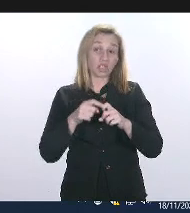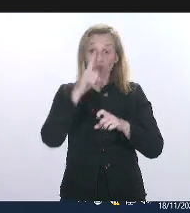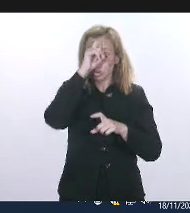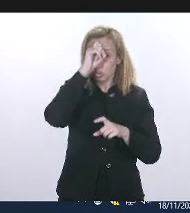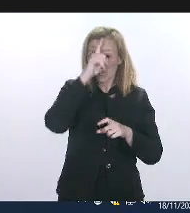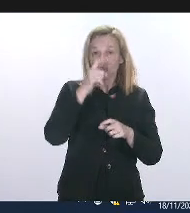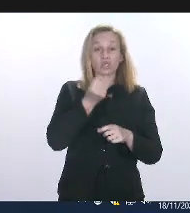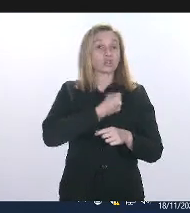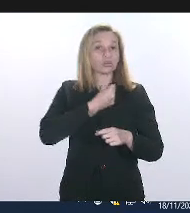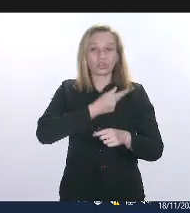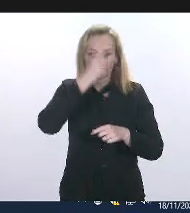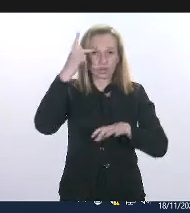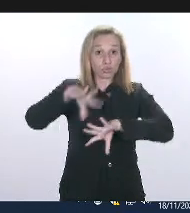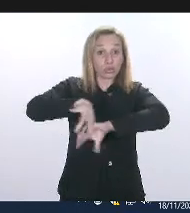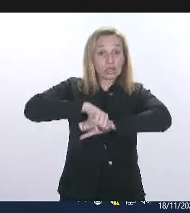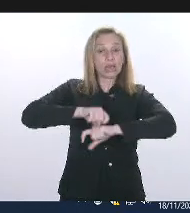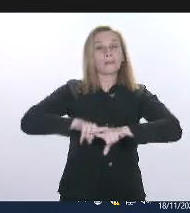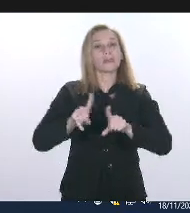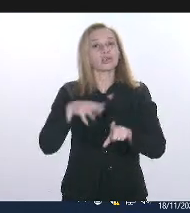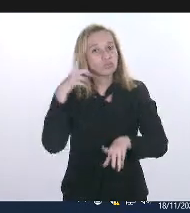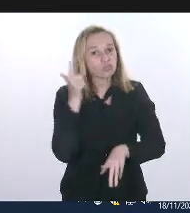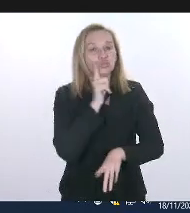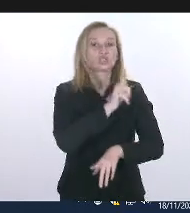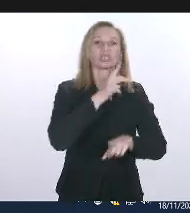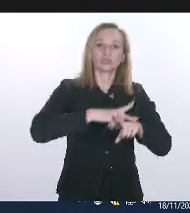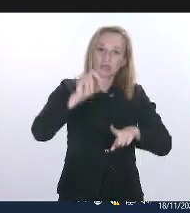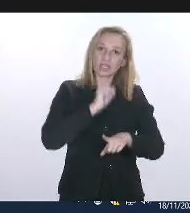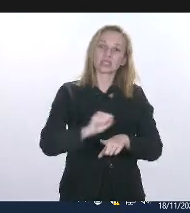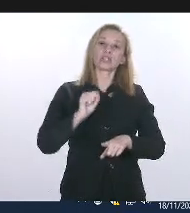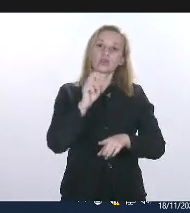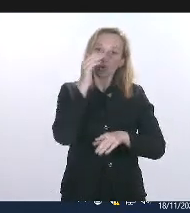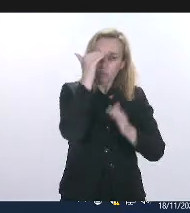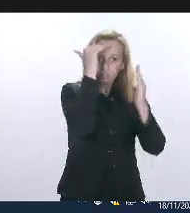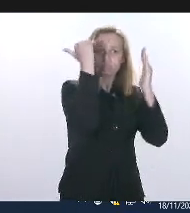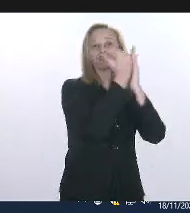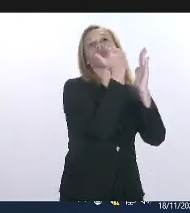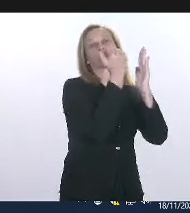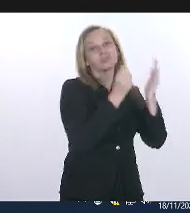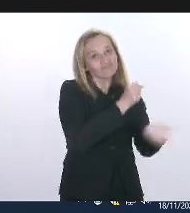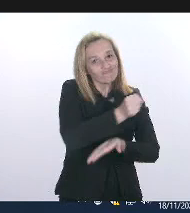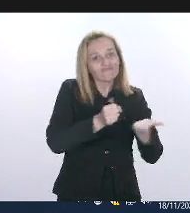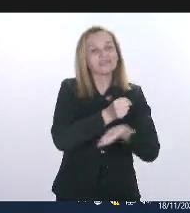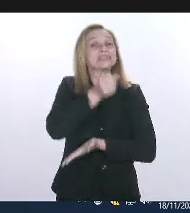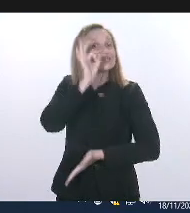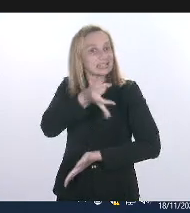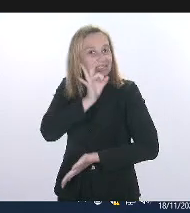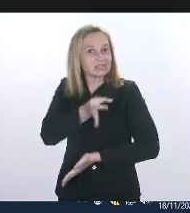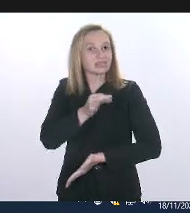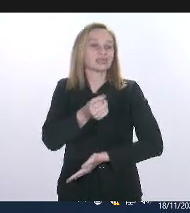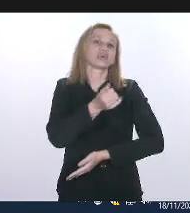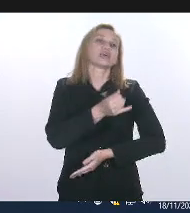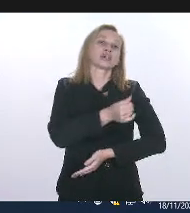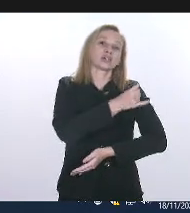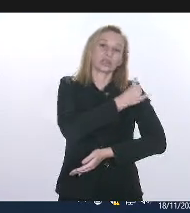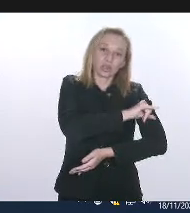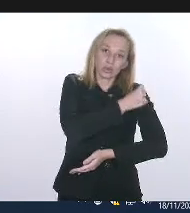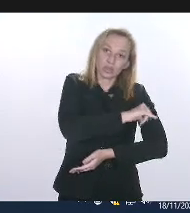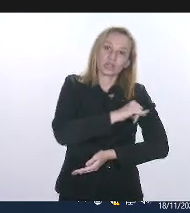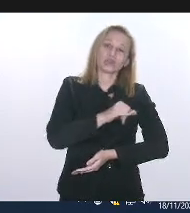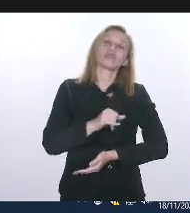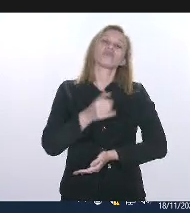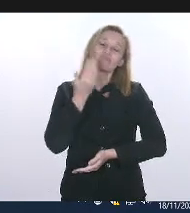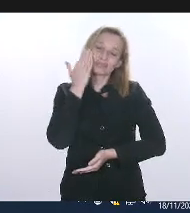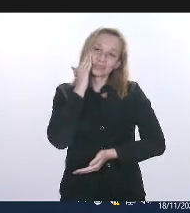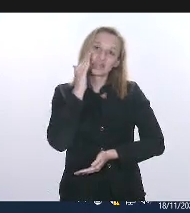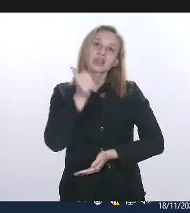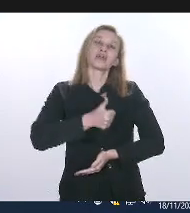esse aumento, mas a gente vai conseguir vencer isso aderindo a essas regras básicas, que eu tenho certeza que o carioca, que o fluminense vão